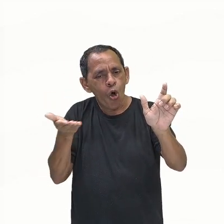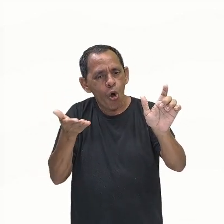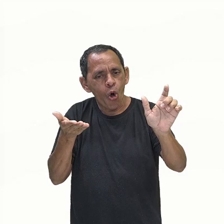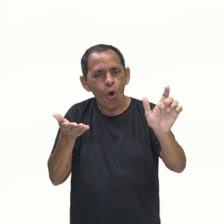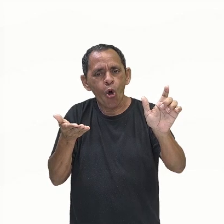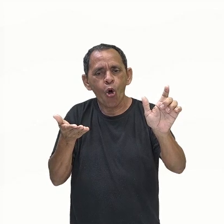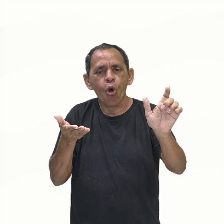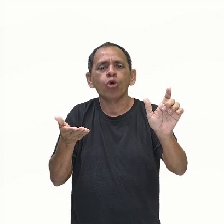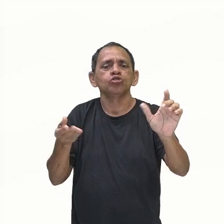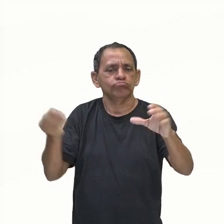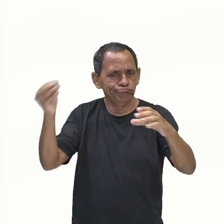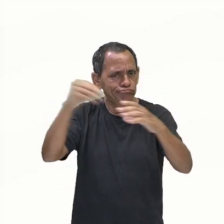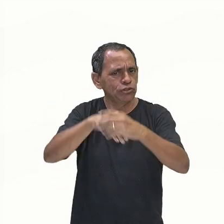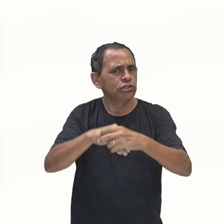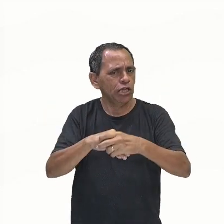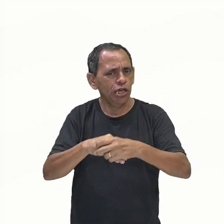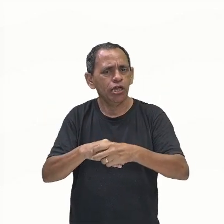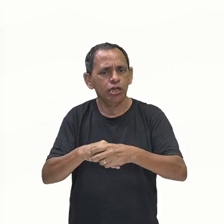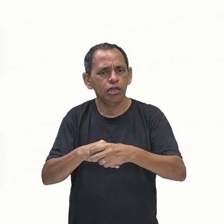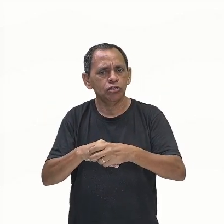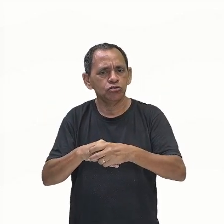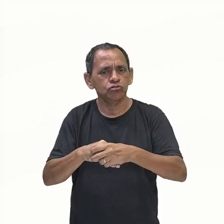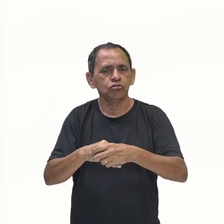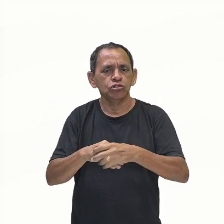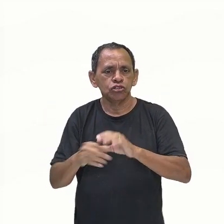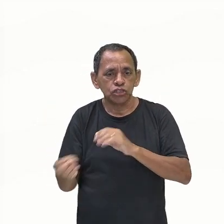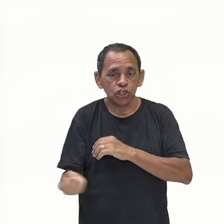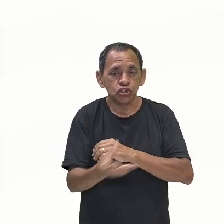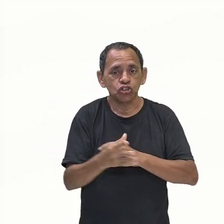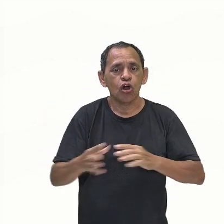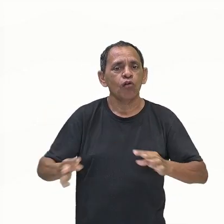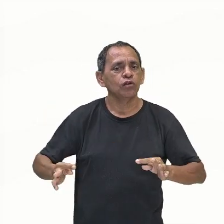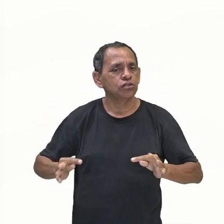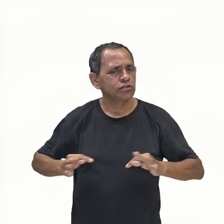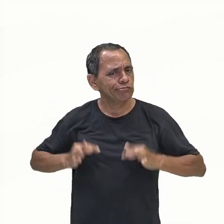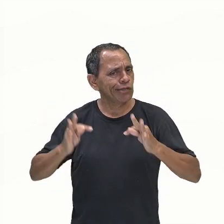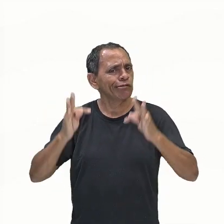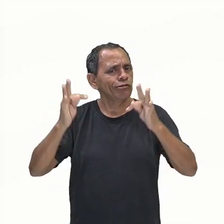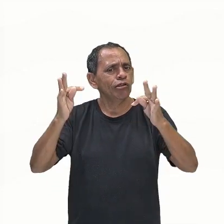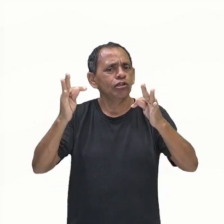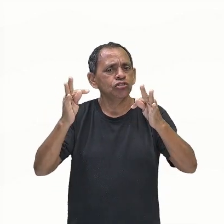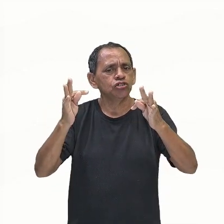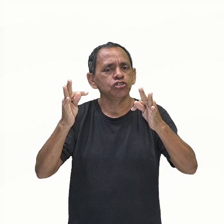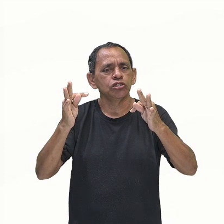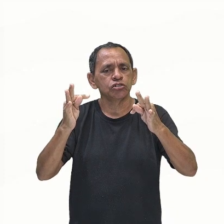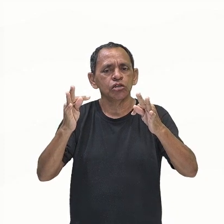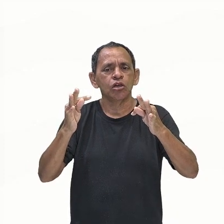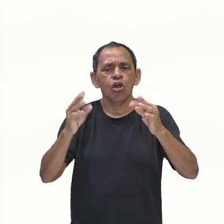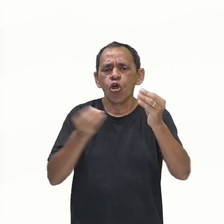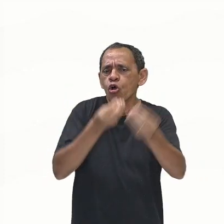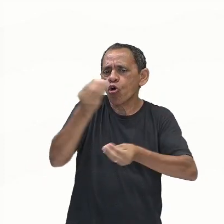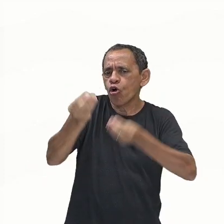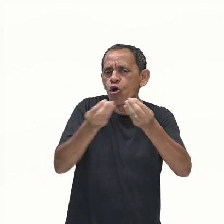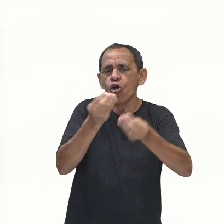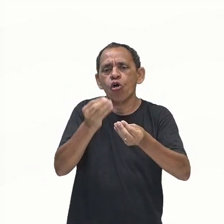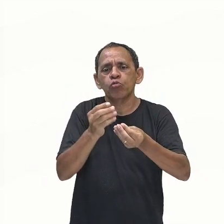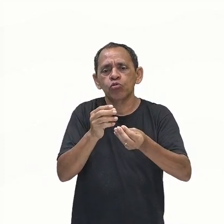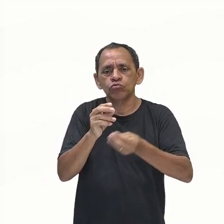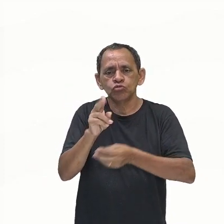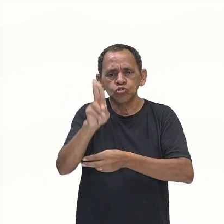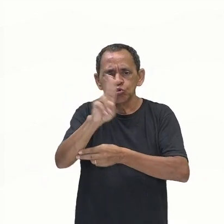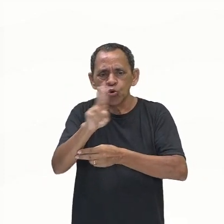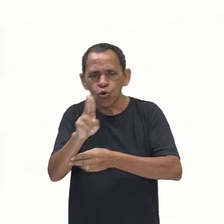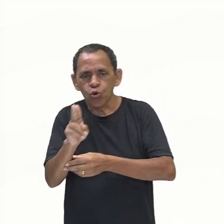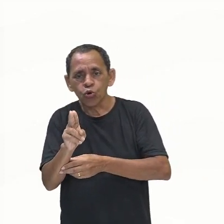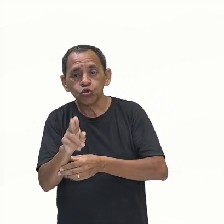tecnologias para trabalhar aí com tratamento de dados espaciais. Lembra